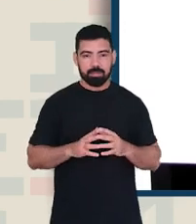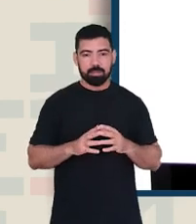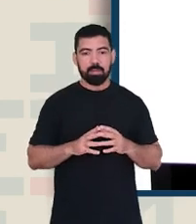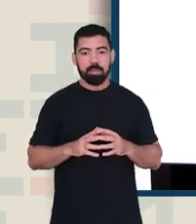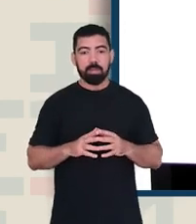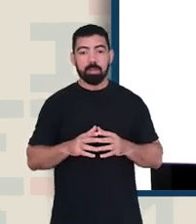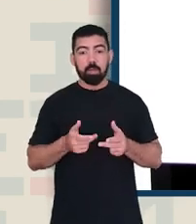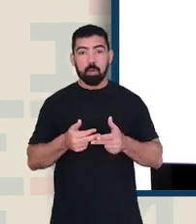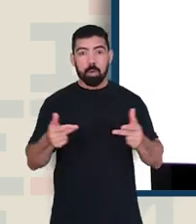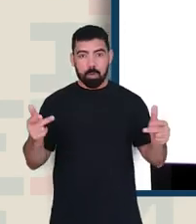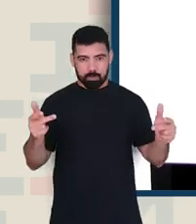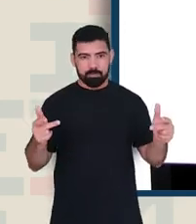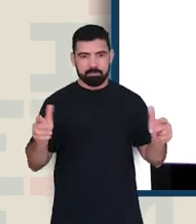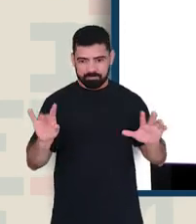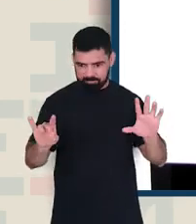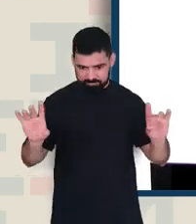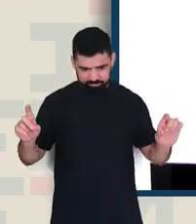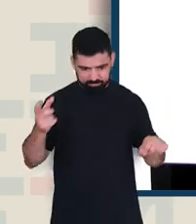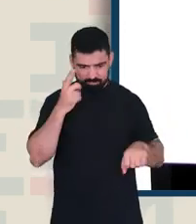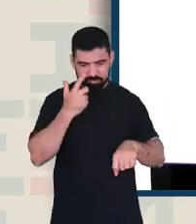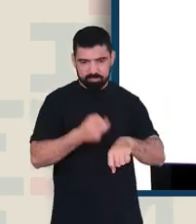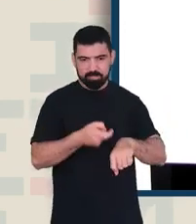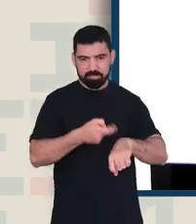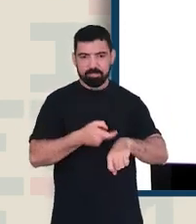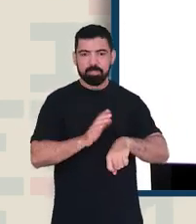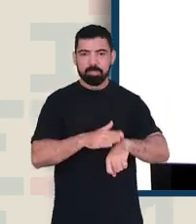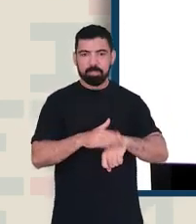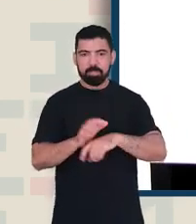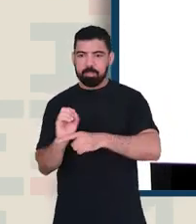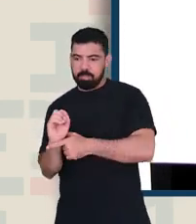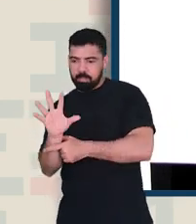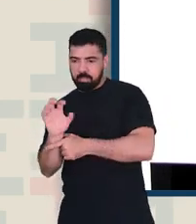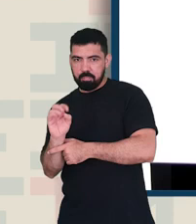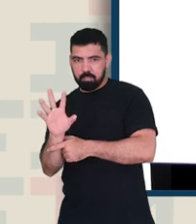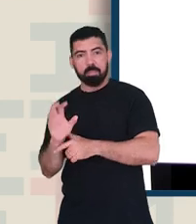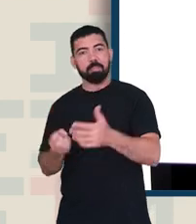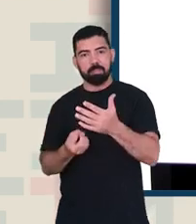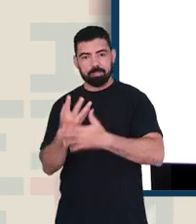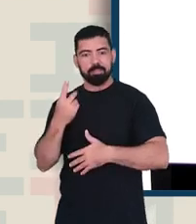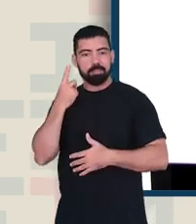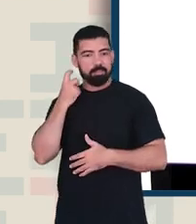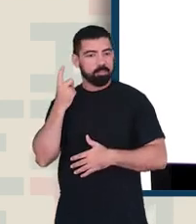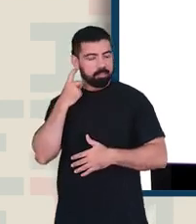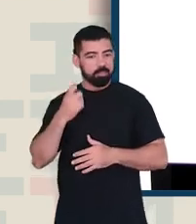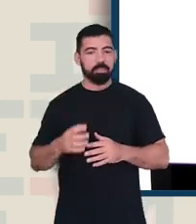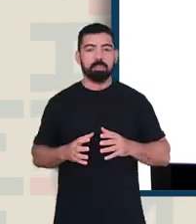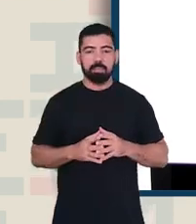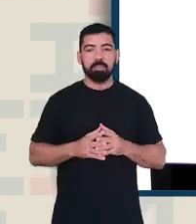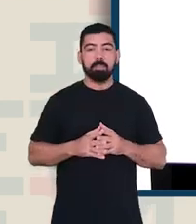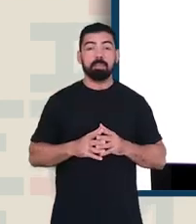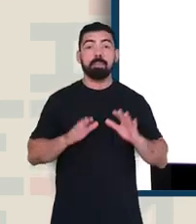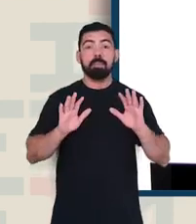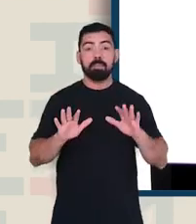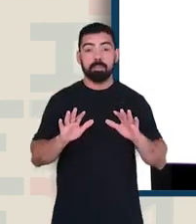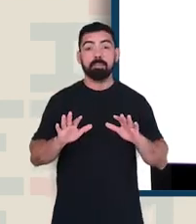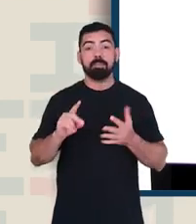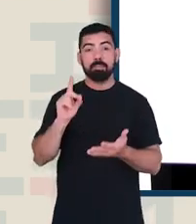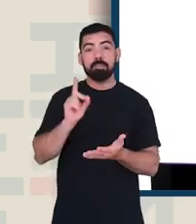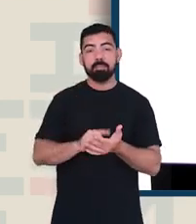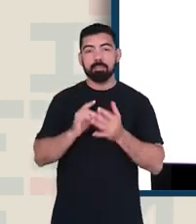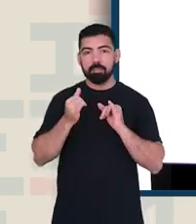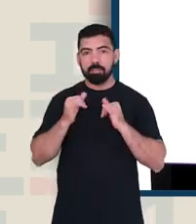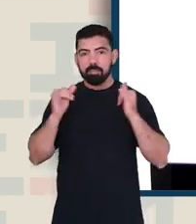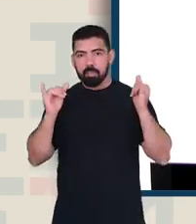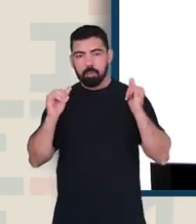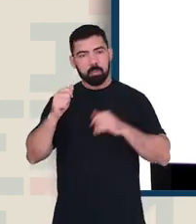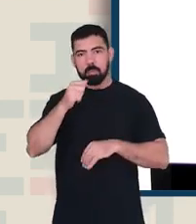coisas físicas que manualmente produziam som. Então, a parte elétrica,